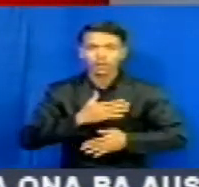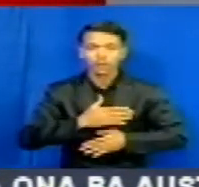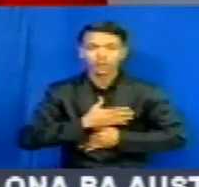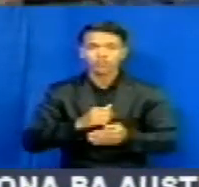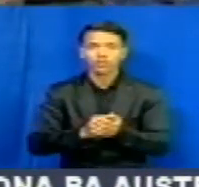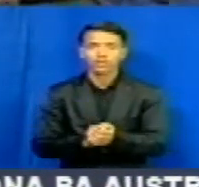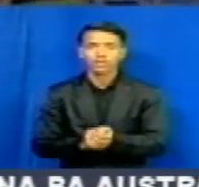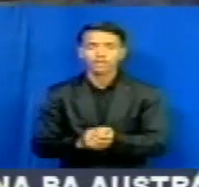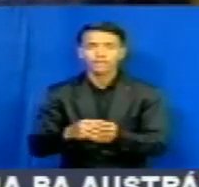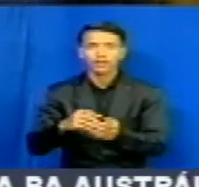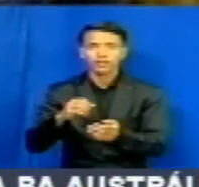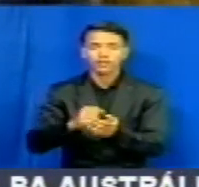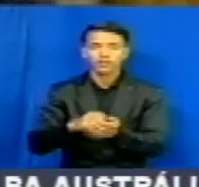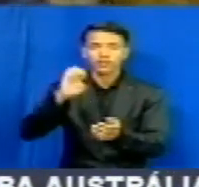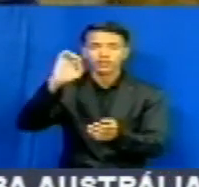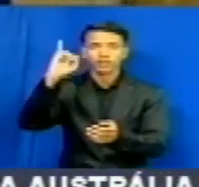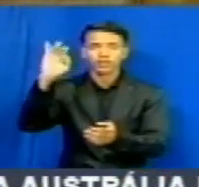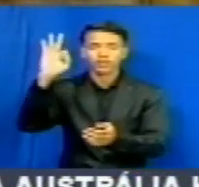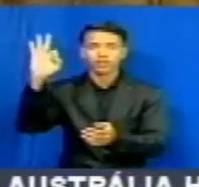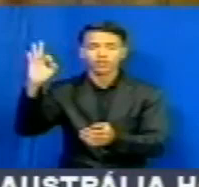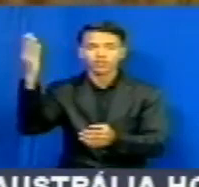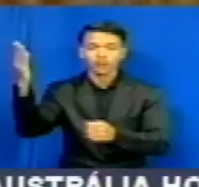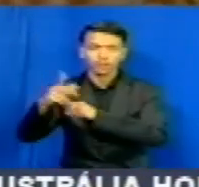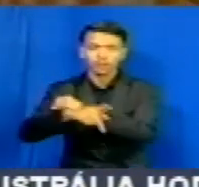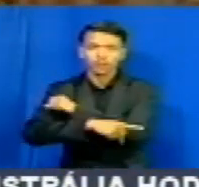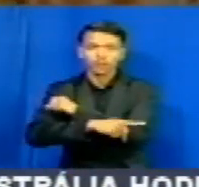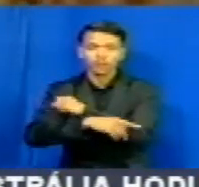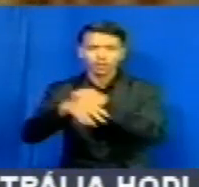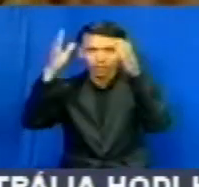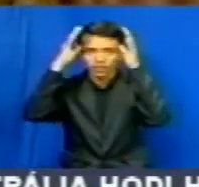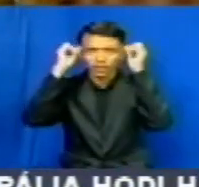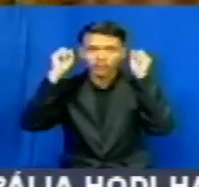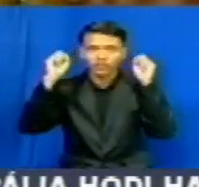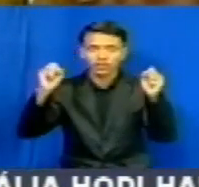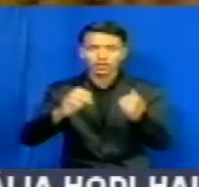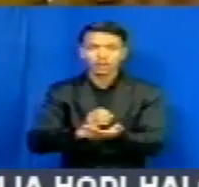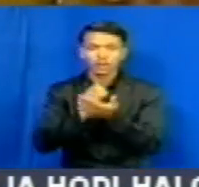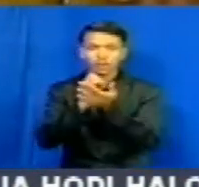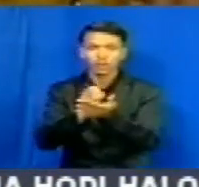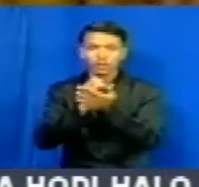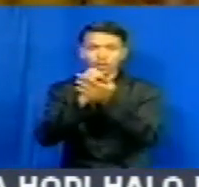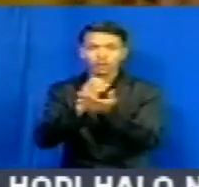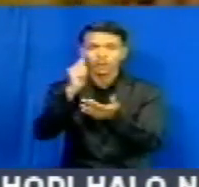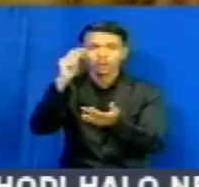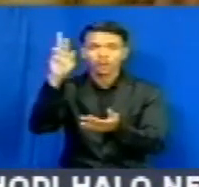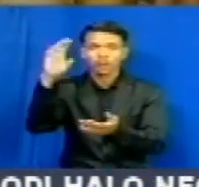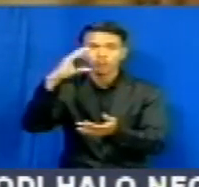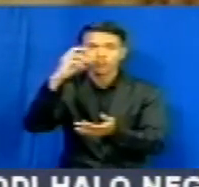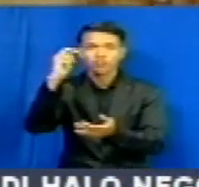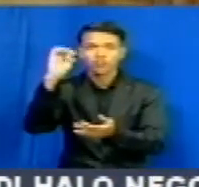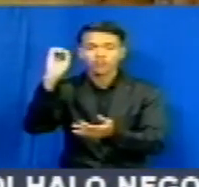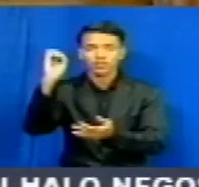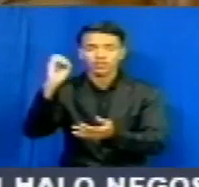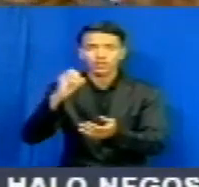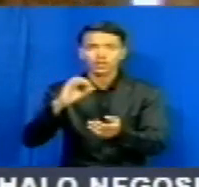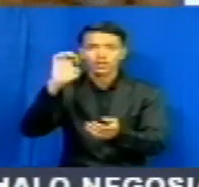a Estaleiro Figueira da Foz e a Portugal. Presidente e autoridade Raiwa Arsenu Bano informa